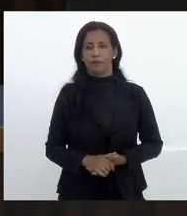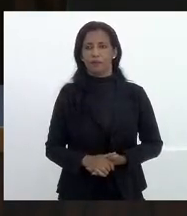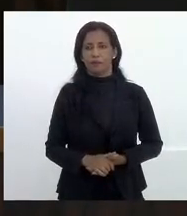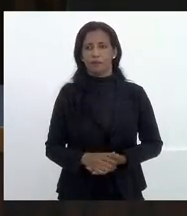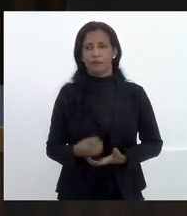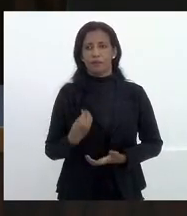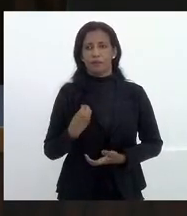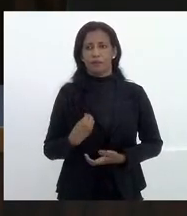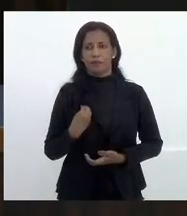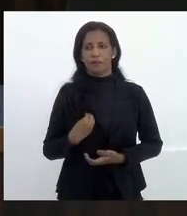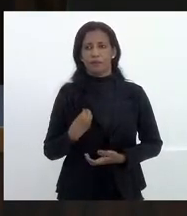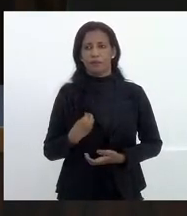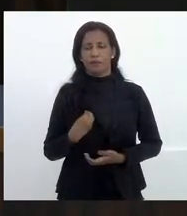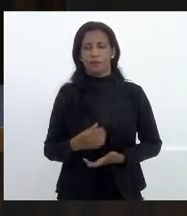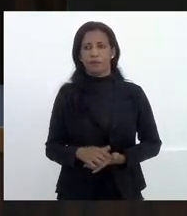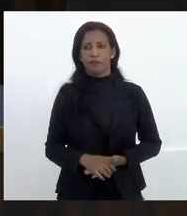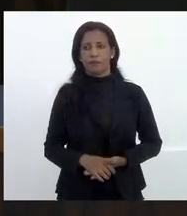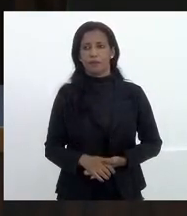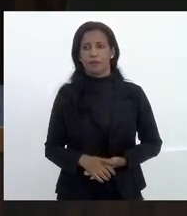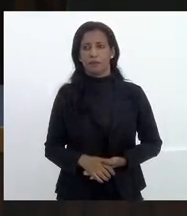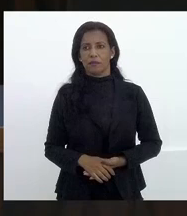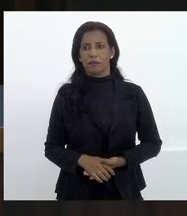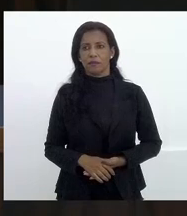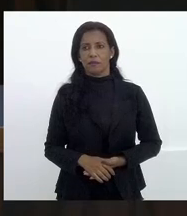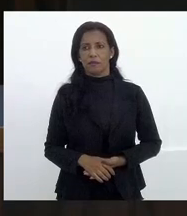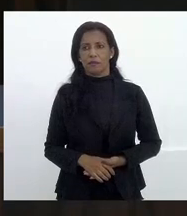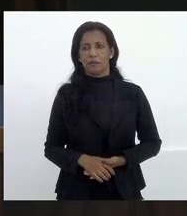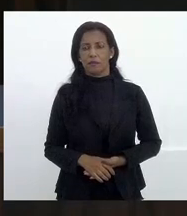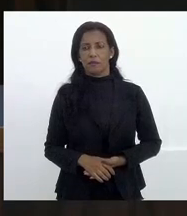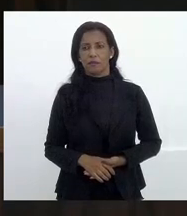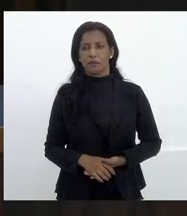a presença registrar a presença do